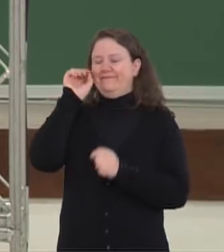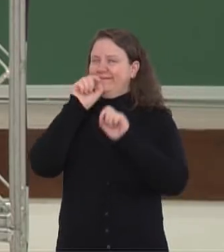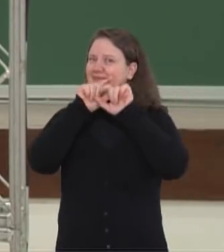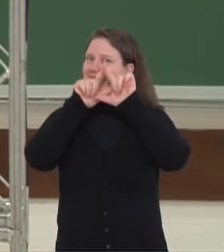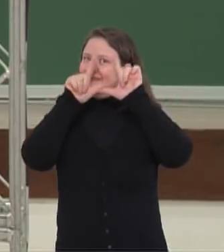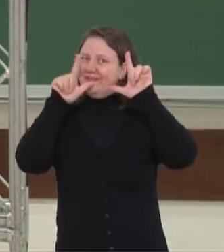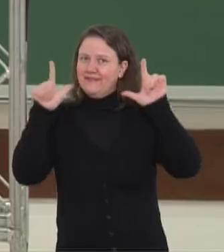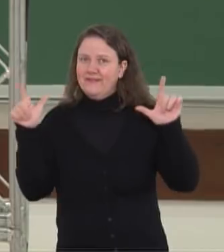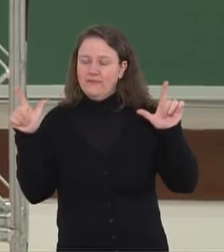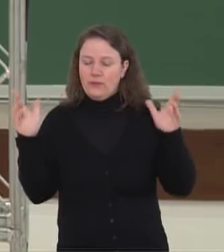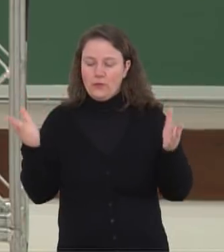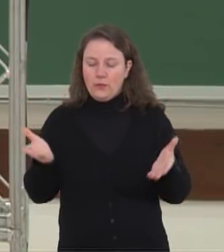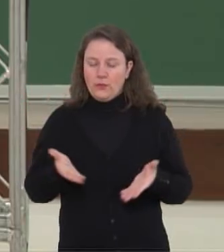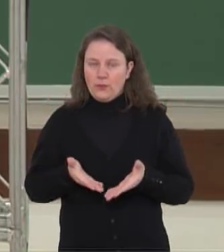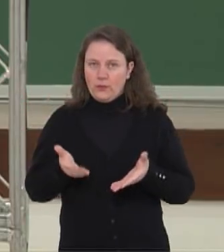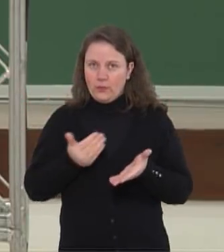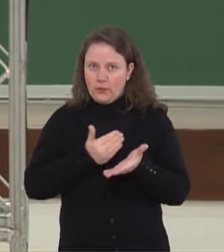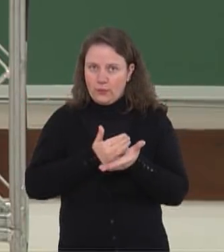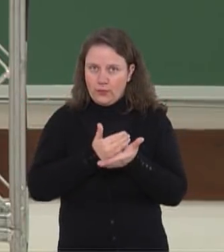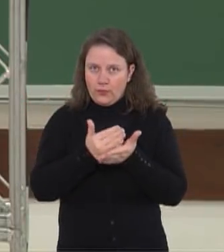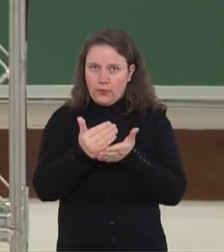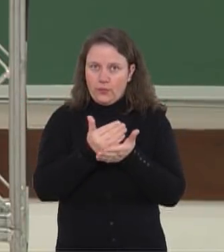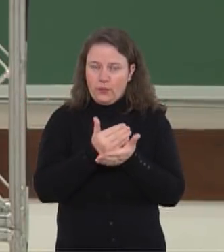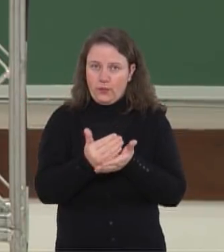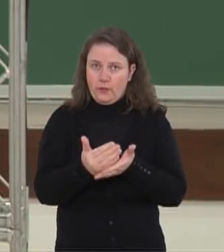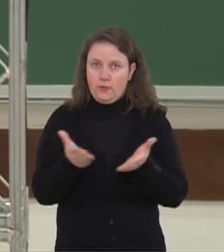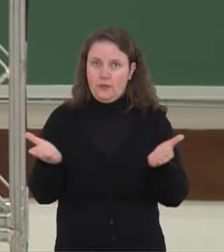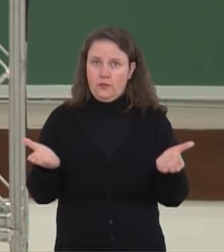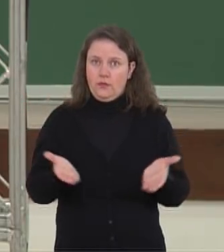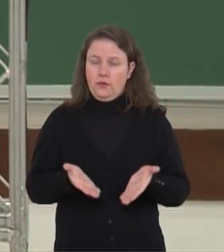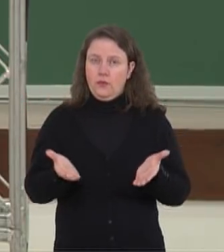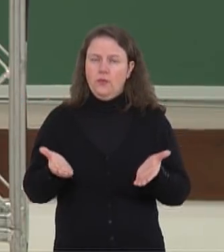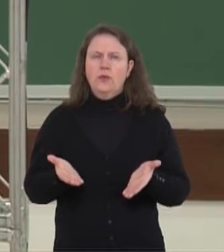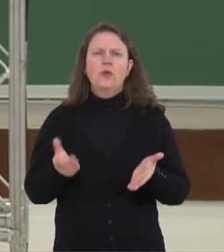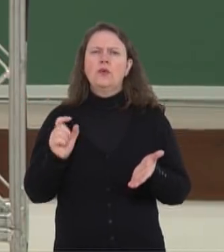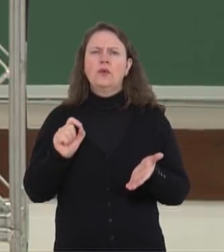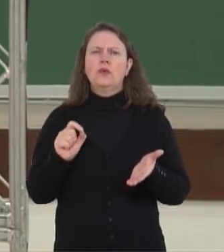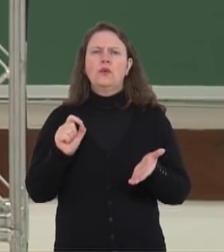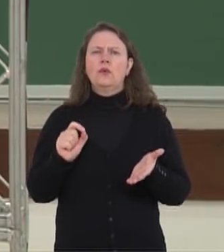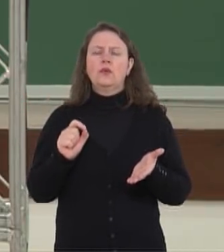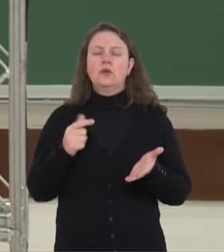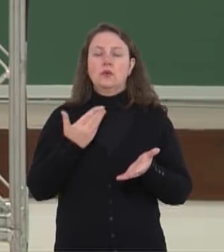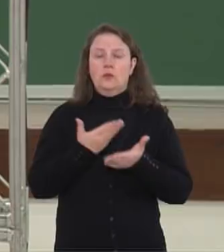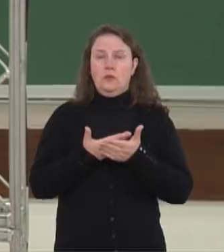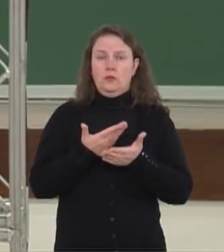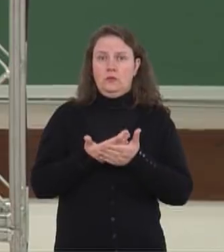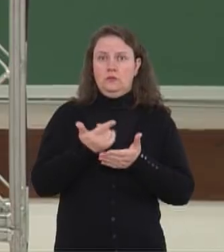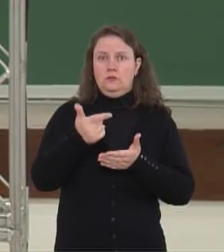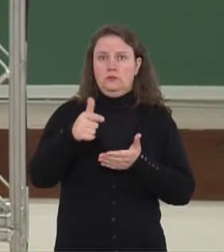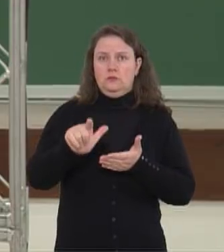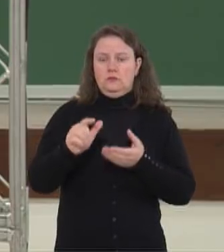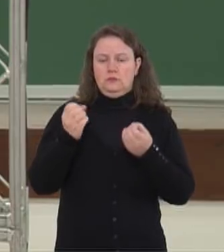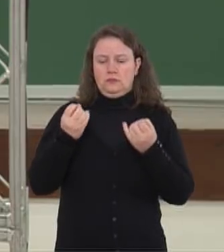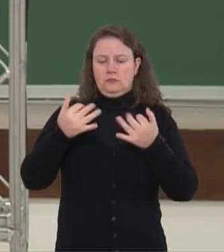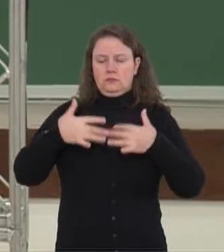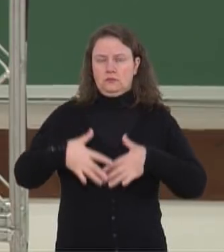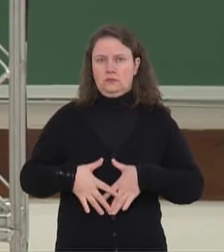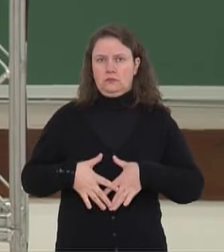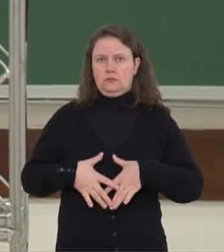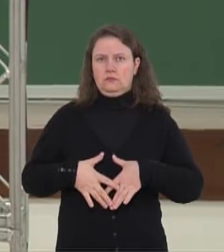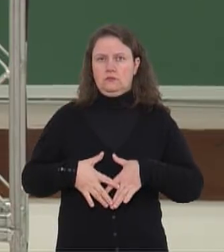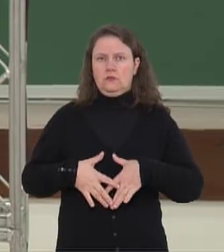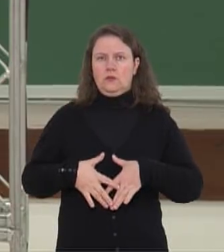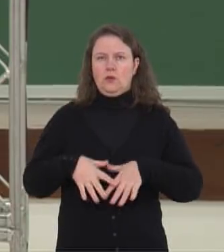A partir de hoje, nós teremos a nossa aula de hoje e a próxima aula que nós trabalharemos com